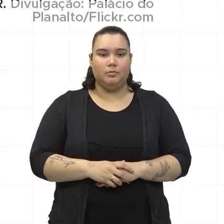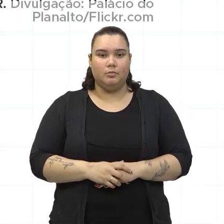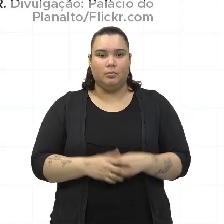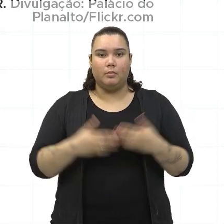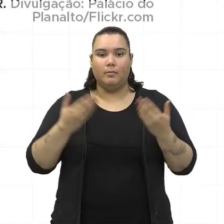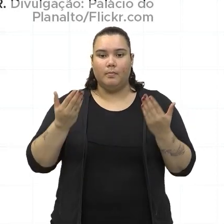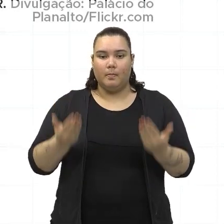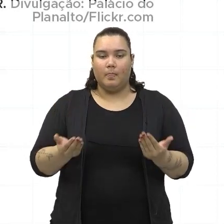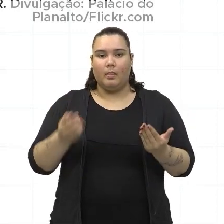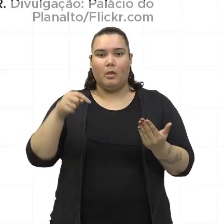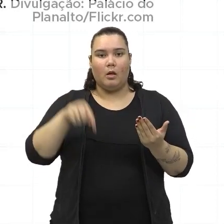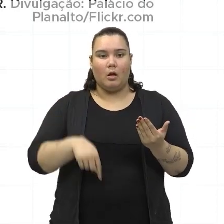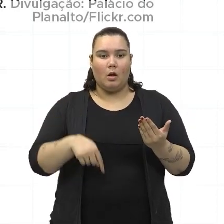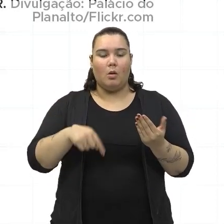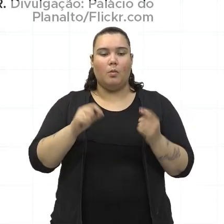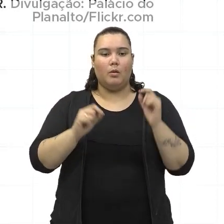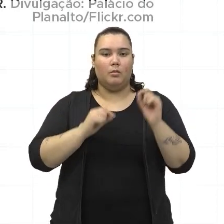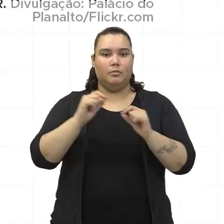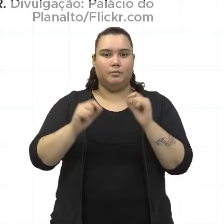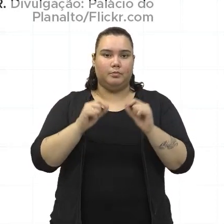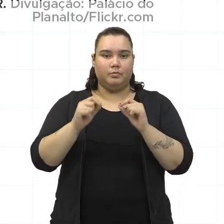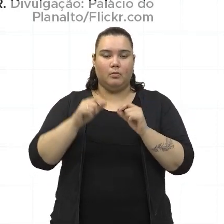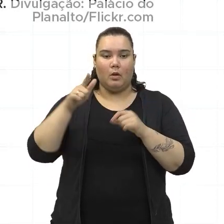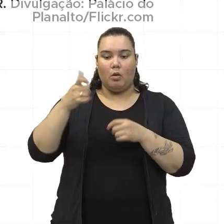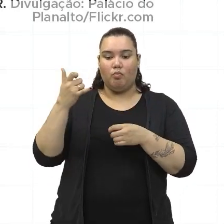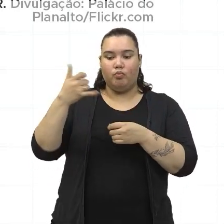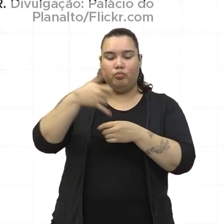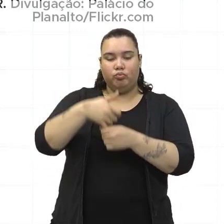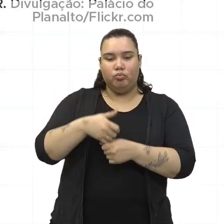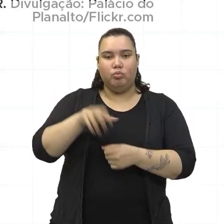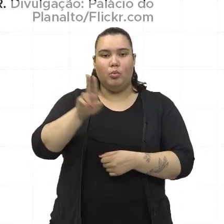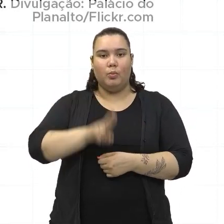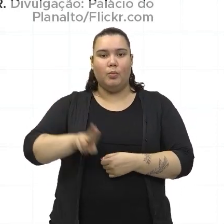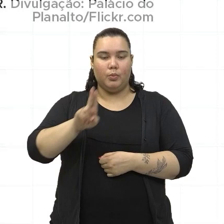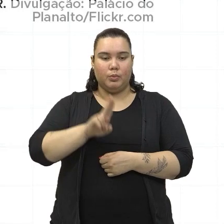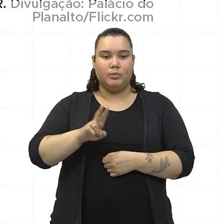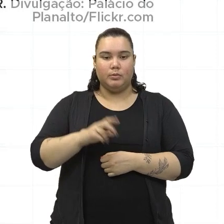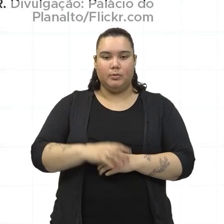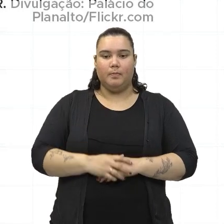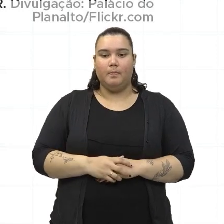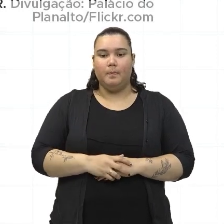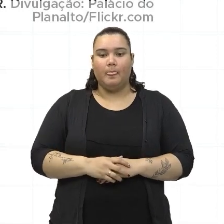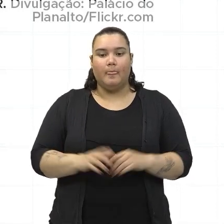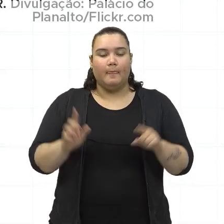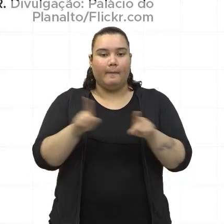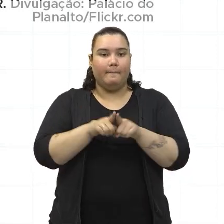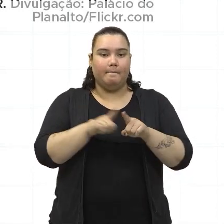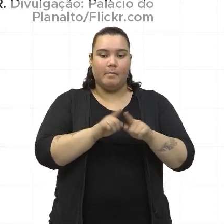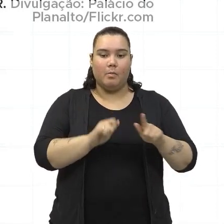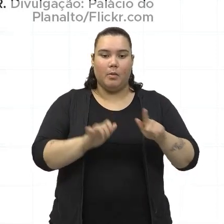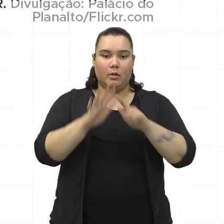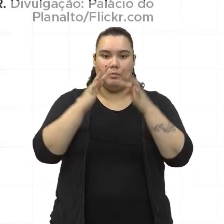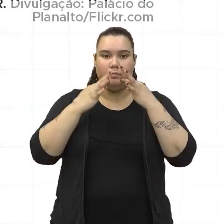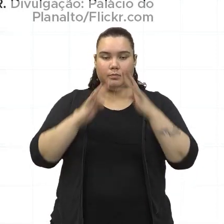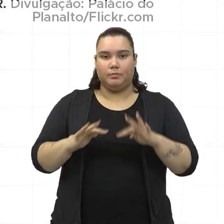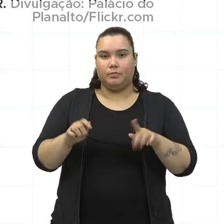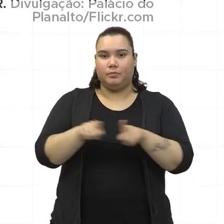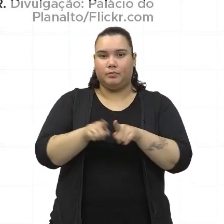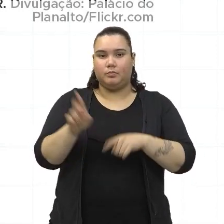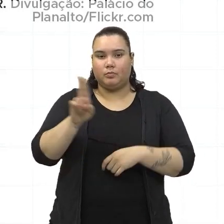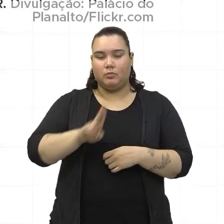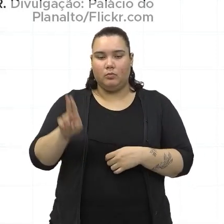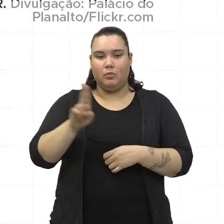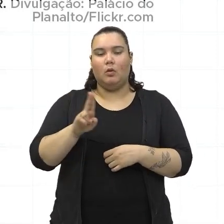que é um combustível, né, um combustível fóssil ali, como a gente visualizou. E além do gás natural, também pode utilizar ali derivados